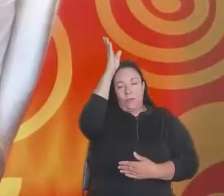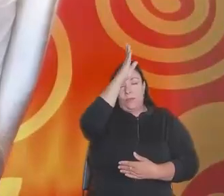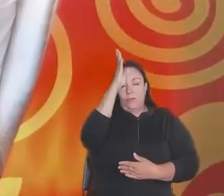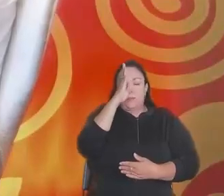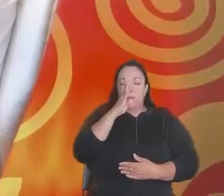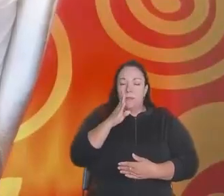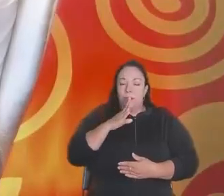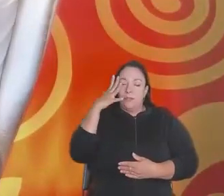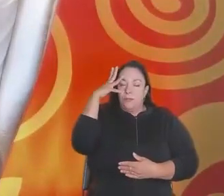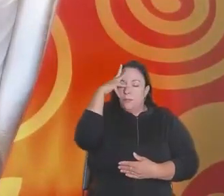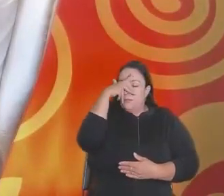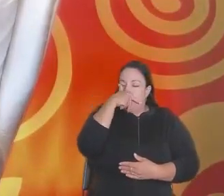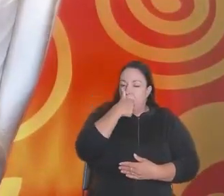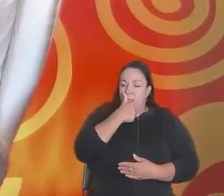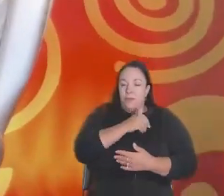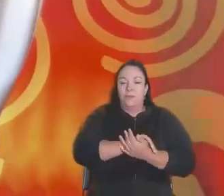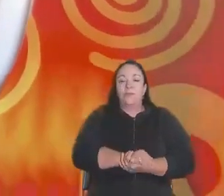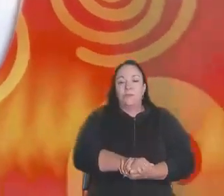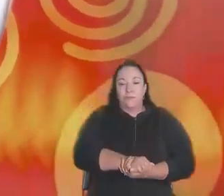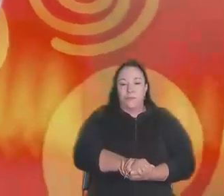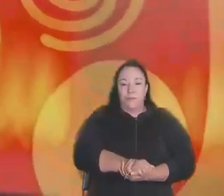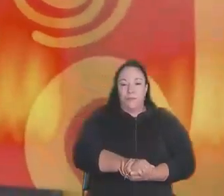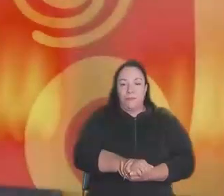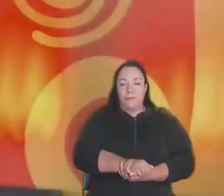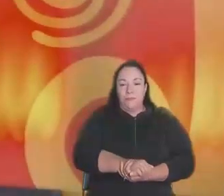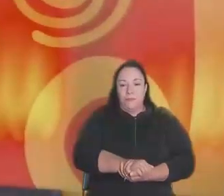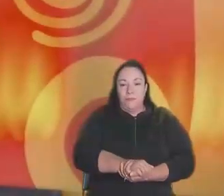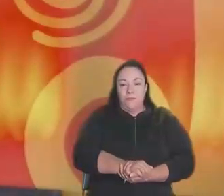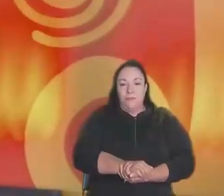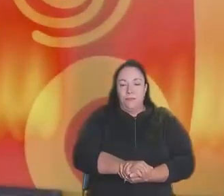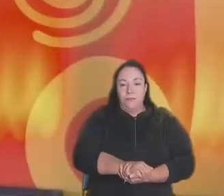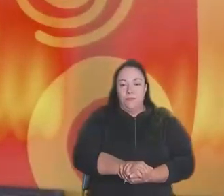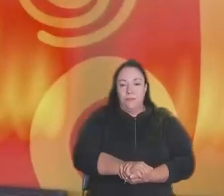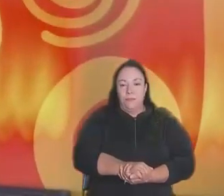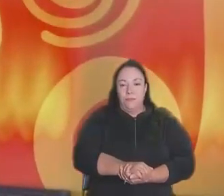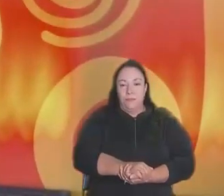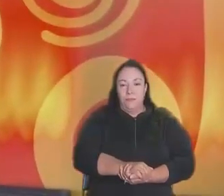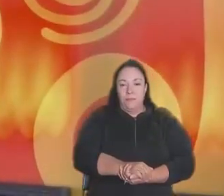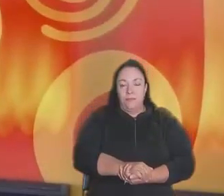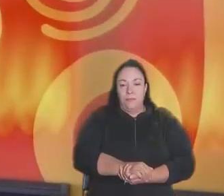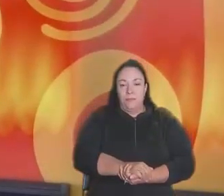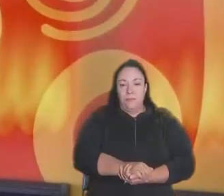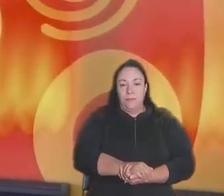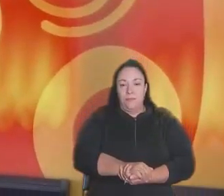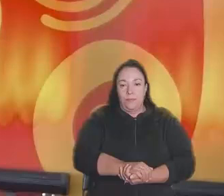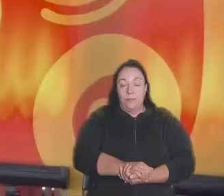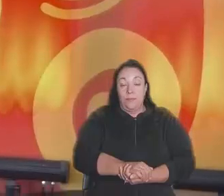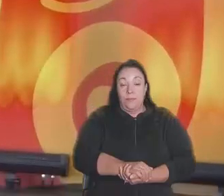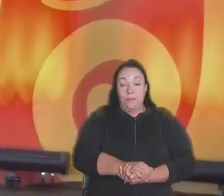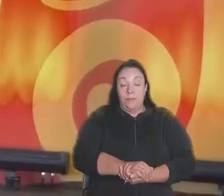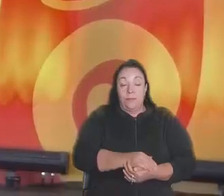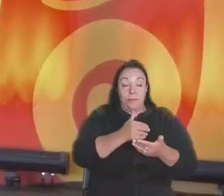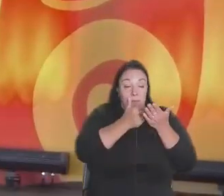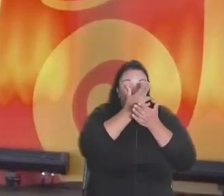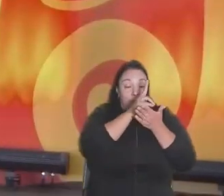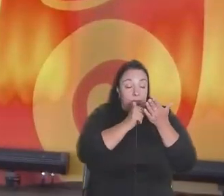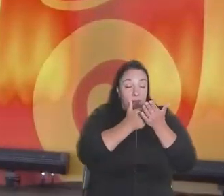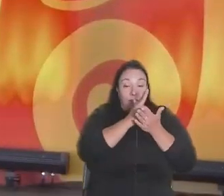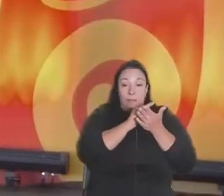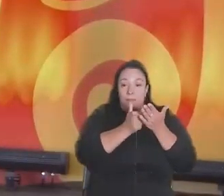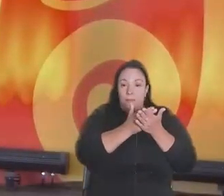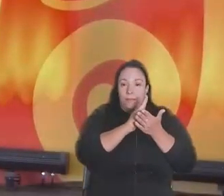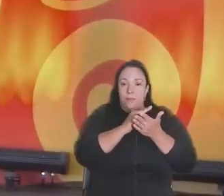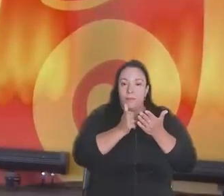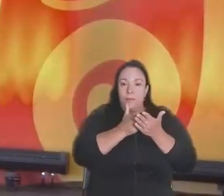né? A nossa natureza é riquíssima, é exuberante, sabe? Mas tem por detrás das ilustrações também tem muito